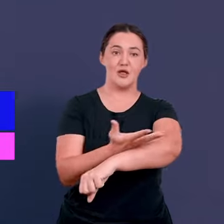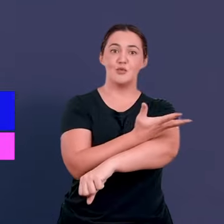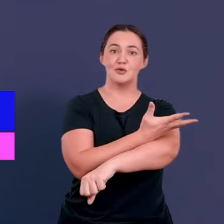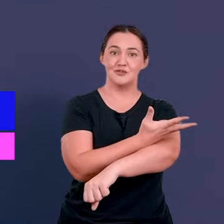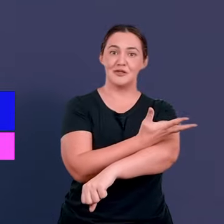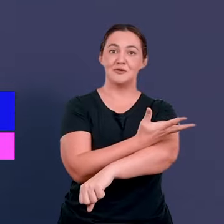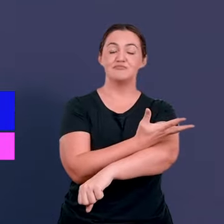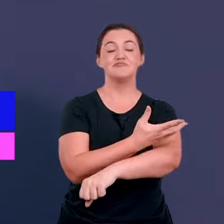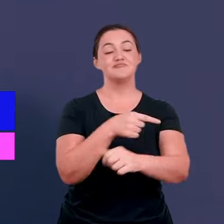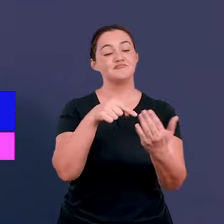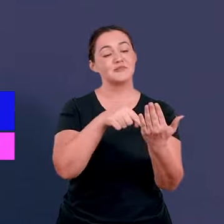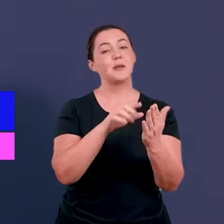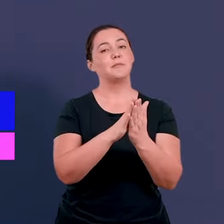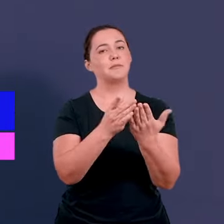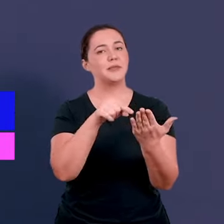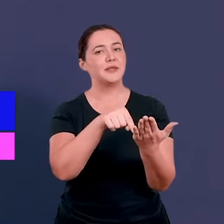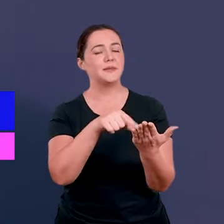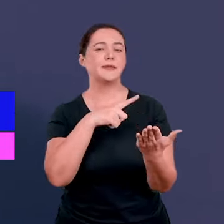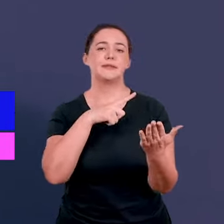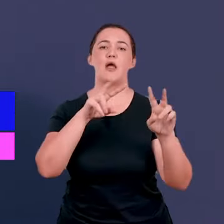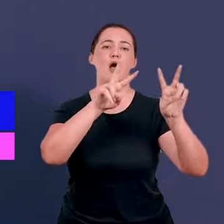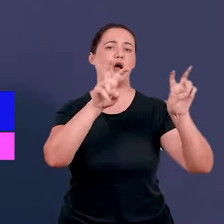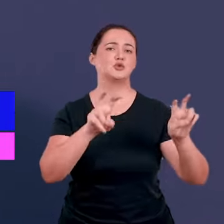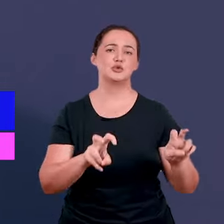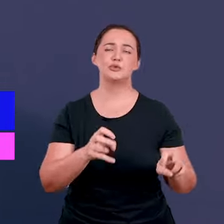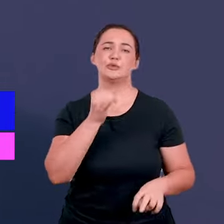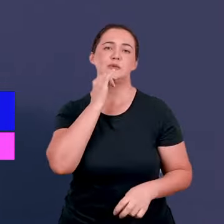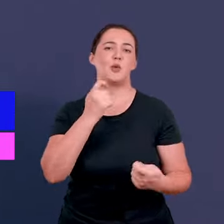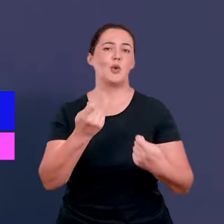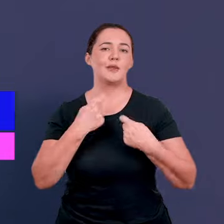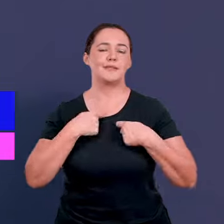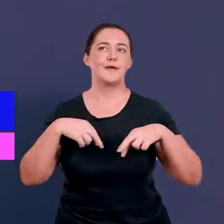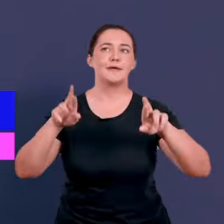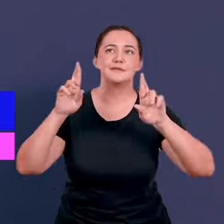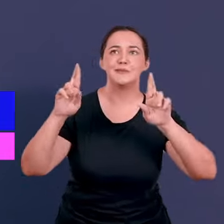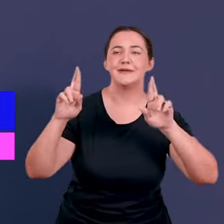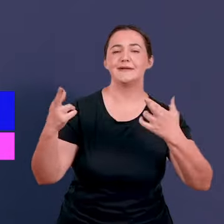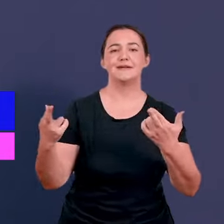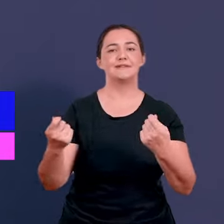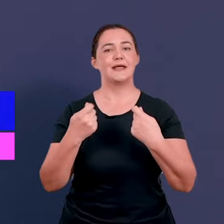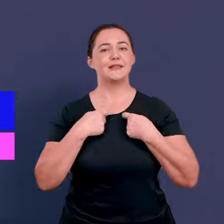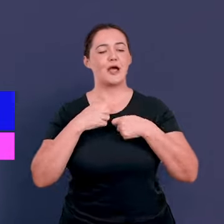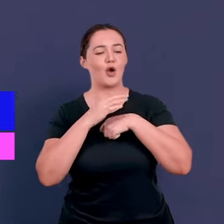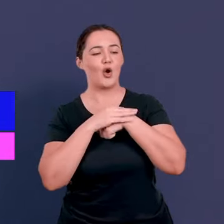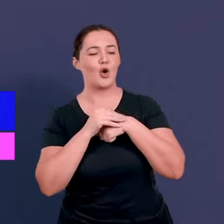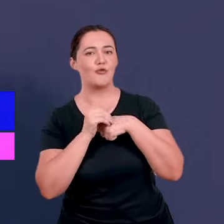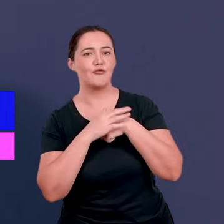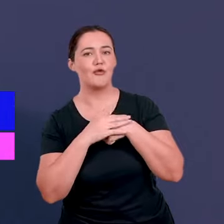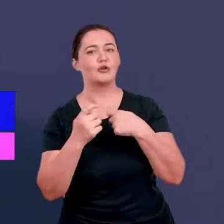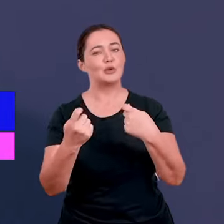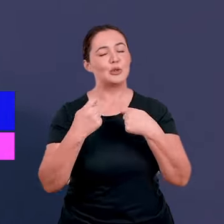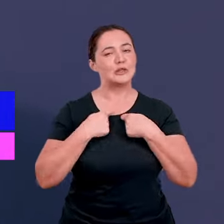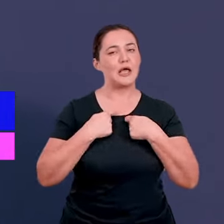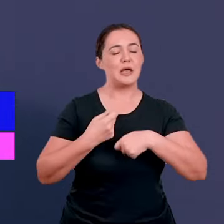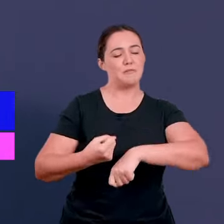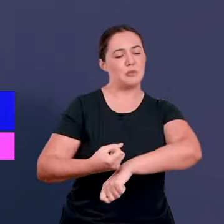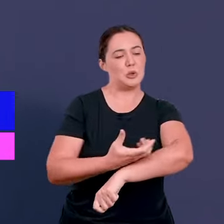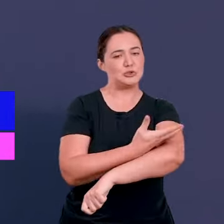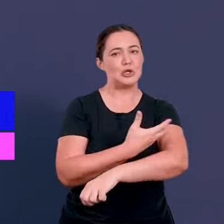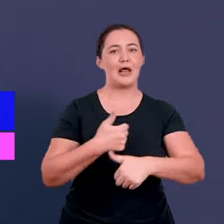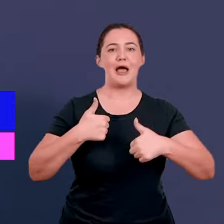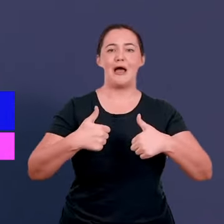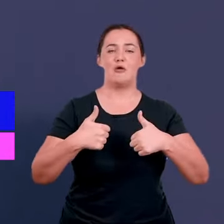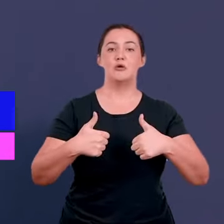Bíblia tem uma mensagem para te dar esperança, para te dar conforto, para te dar consolo e para ajudar também a ter um equilíbrio na sua